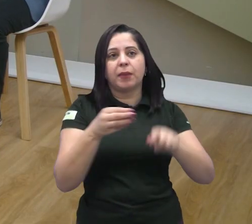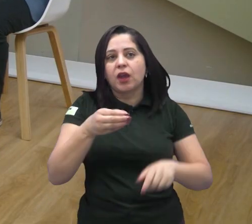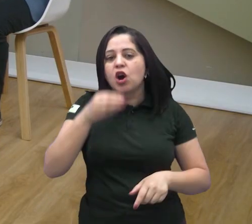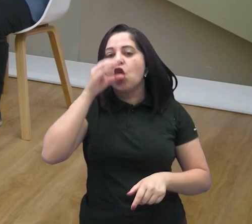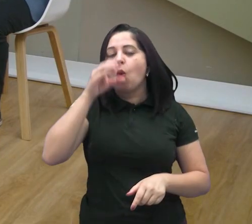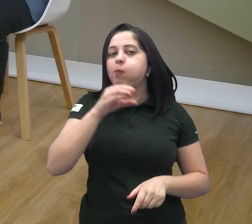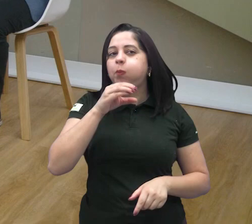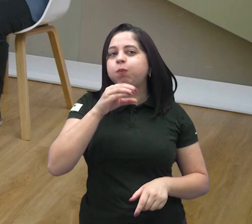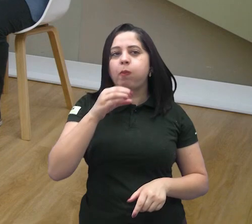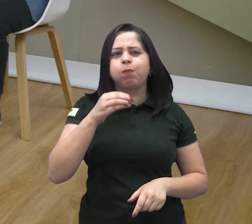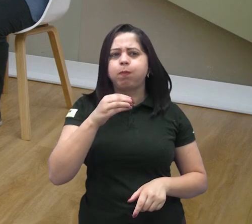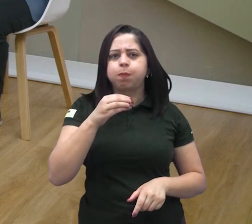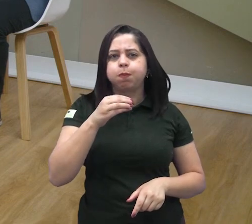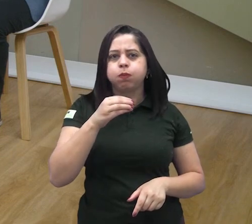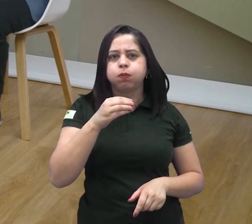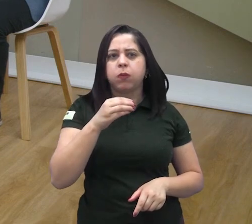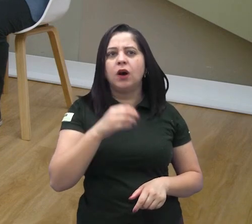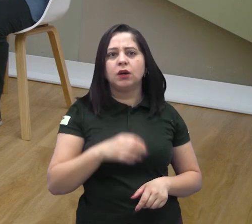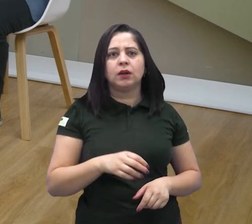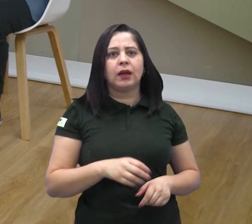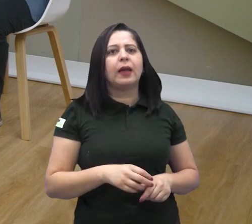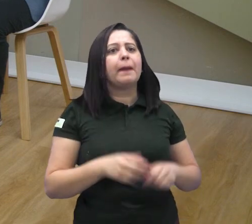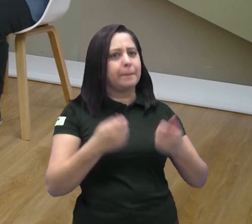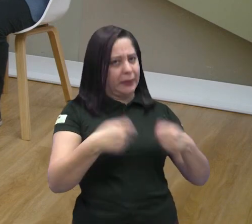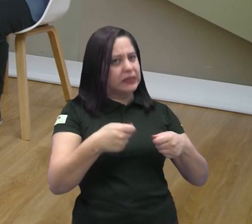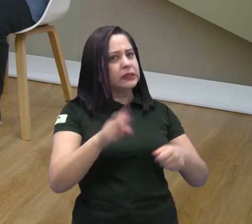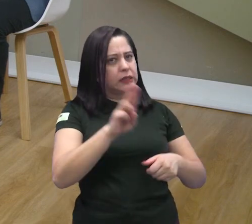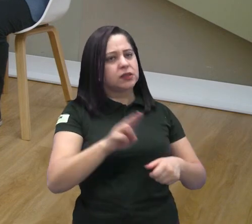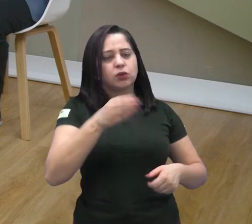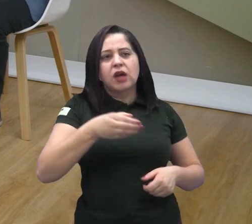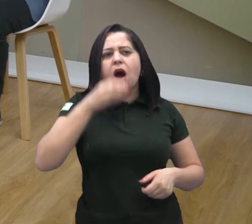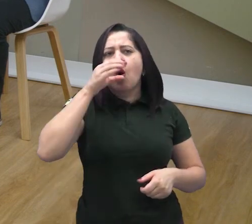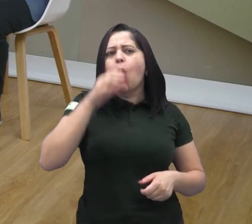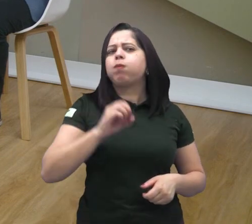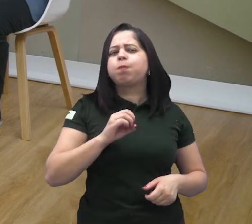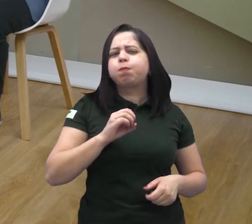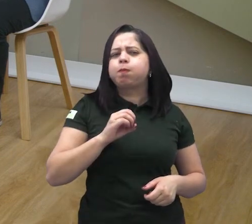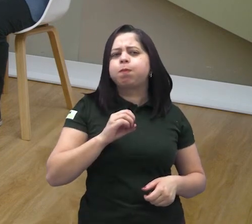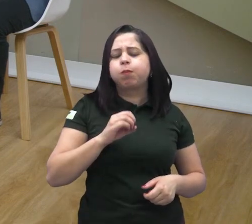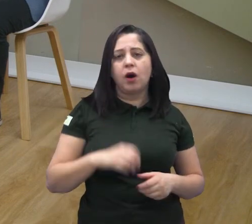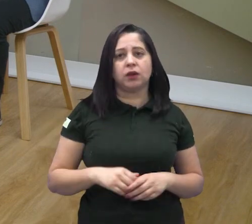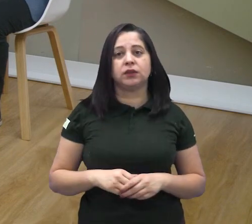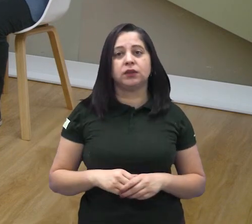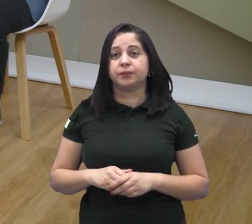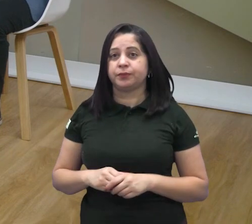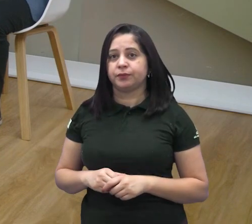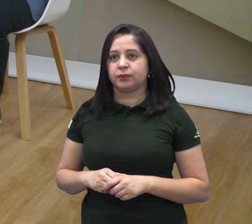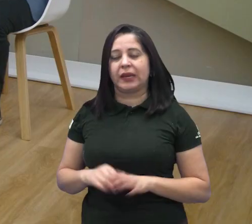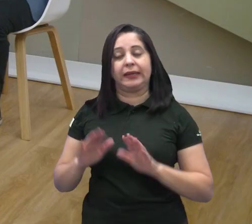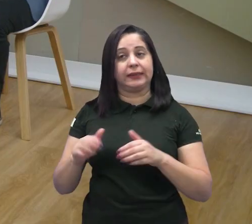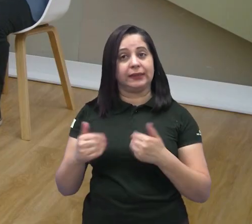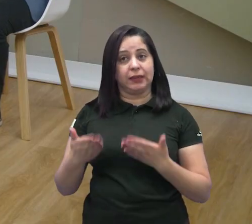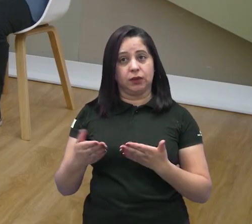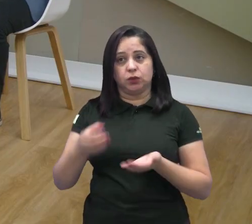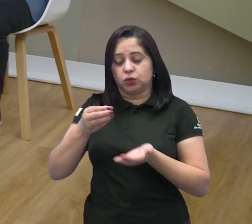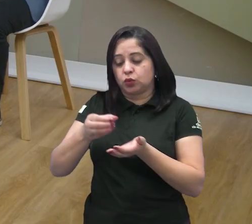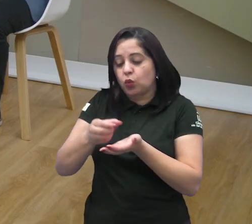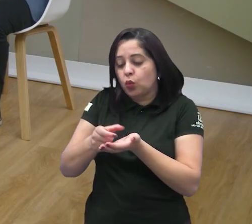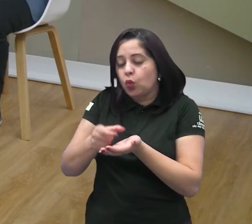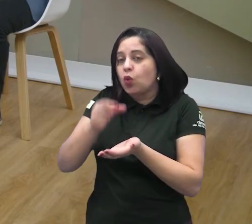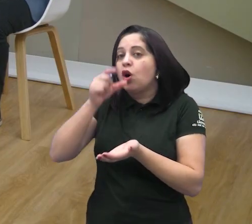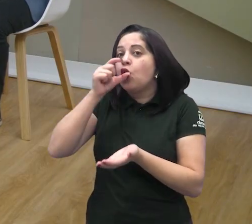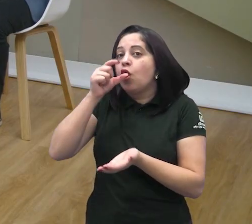Enxaguante bucal, toda vez que eu escovo meus dentes, eu devo utilizar ou não? Gi, pensa assim, enxaguante bucal